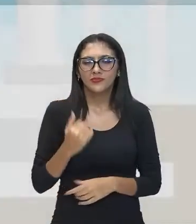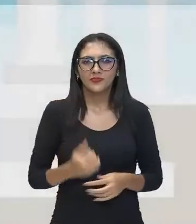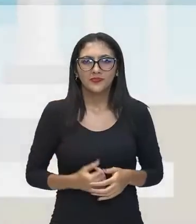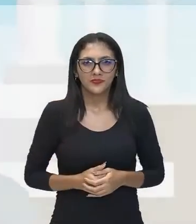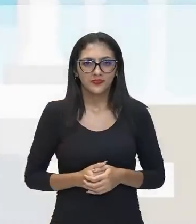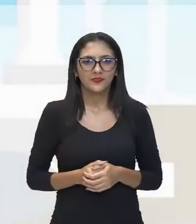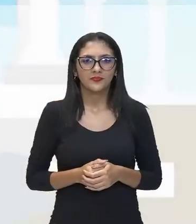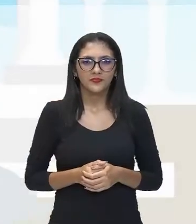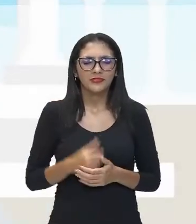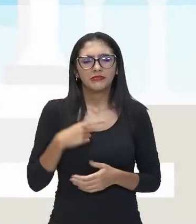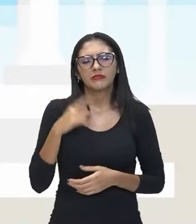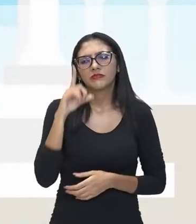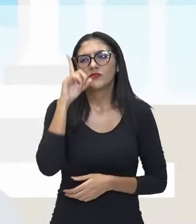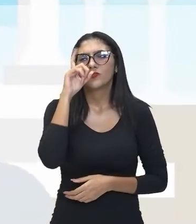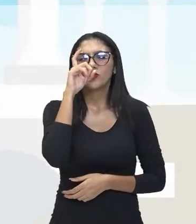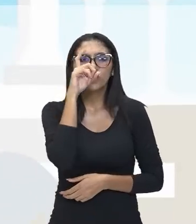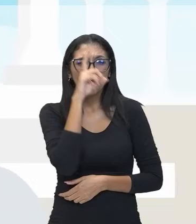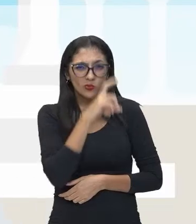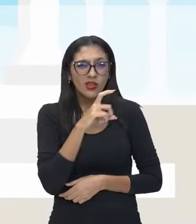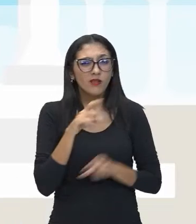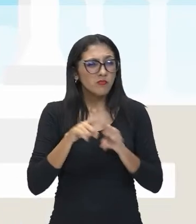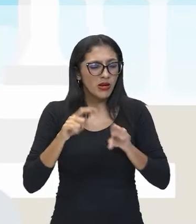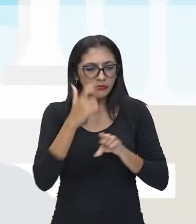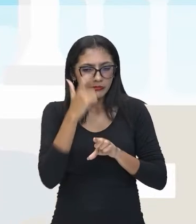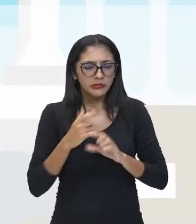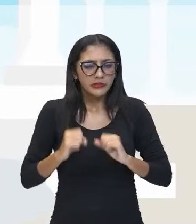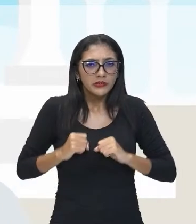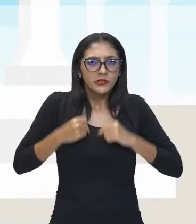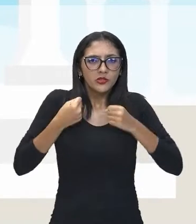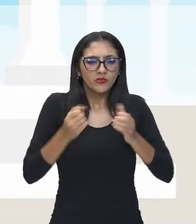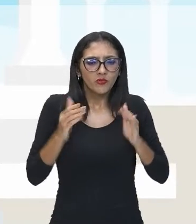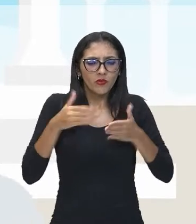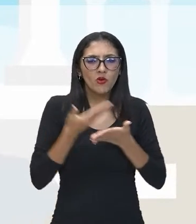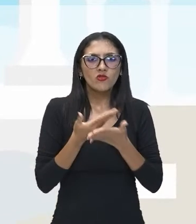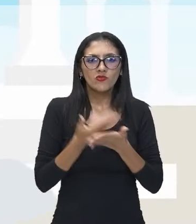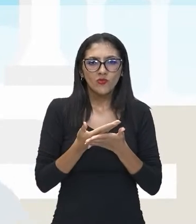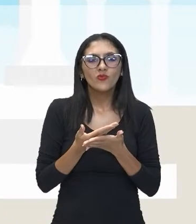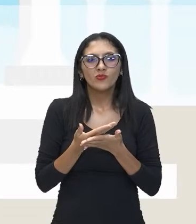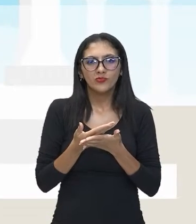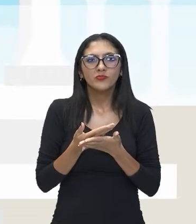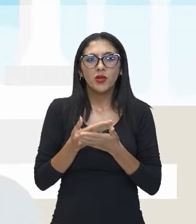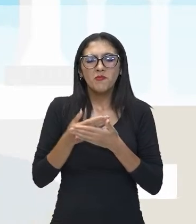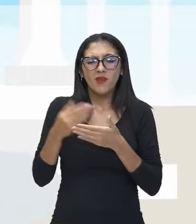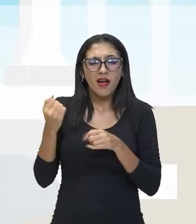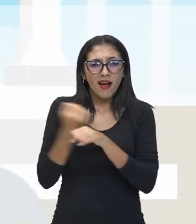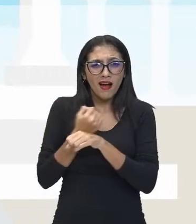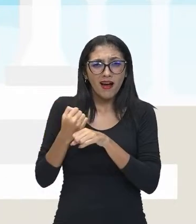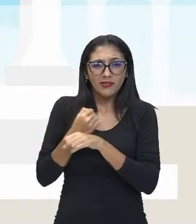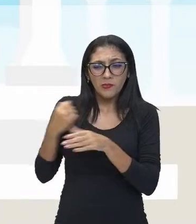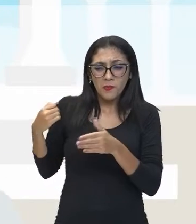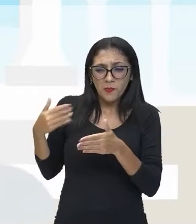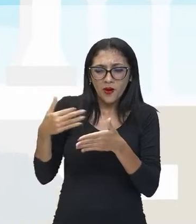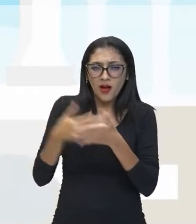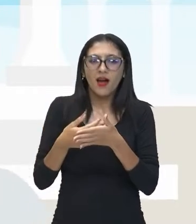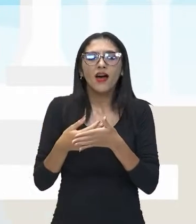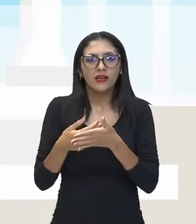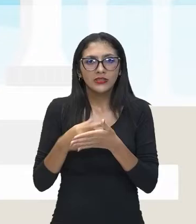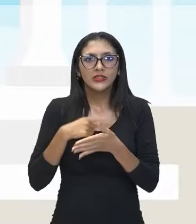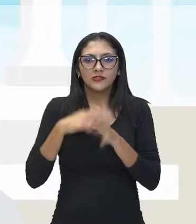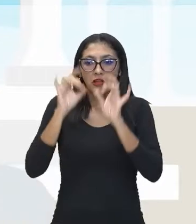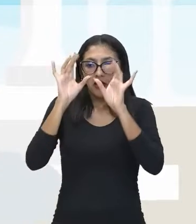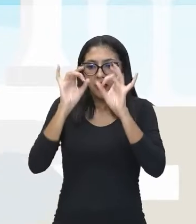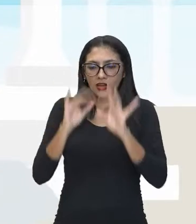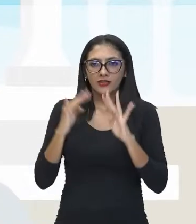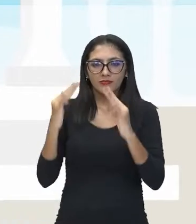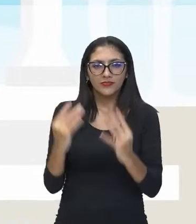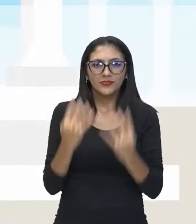as dificuldades, minha dedicação aos estudos me rendeu o reconhecimento de ser a primeira mulher matemática